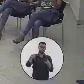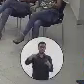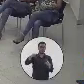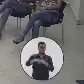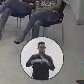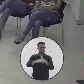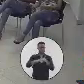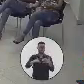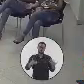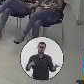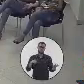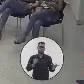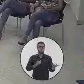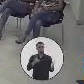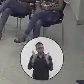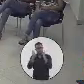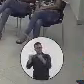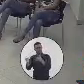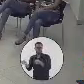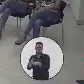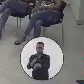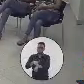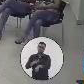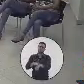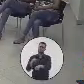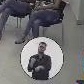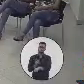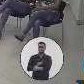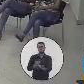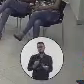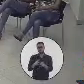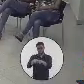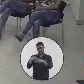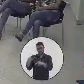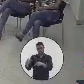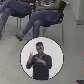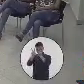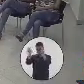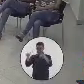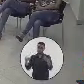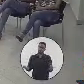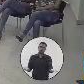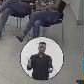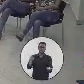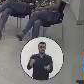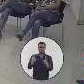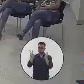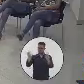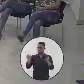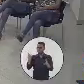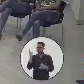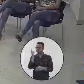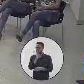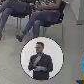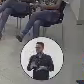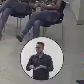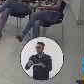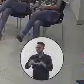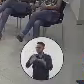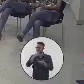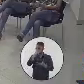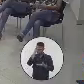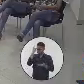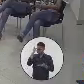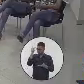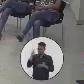que a partir desse momento, nós entramos numa nova fase nessa questão, a questão dos